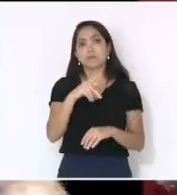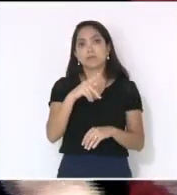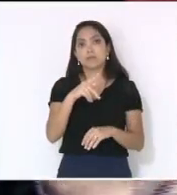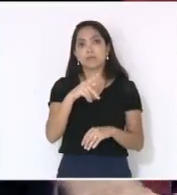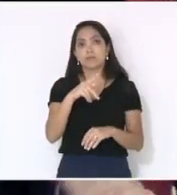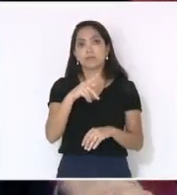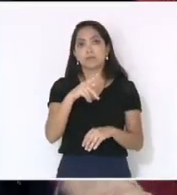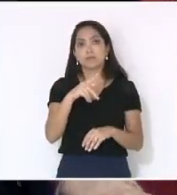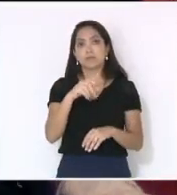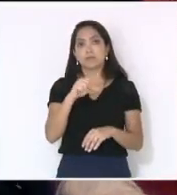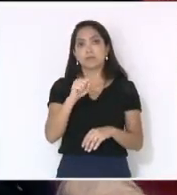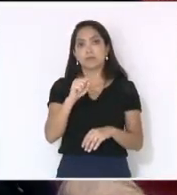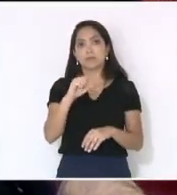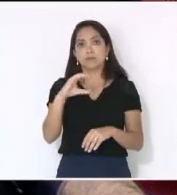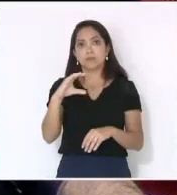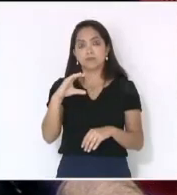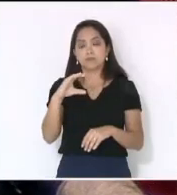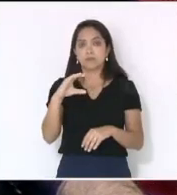o PSC.